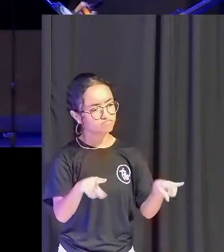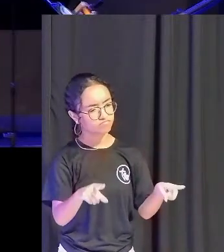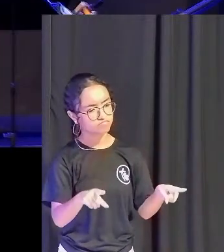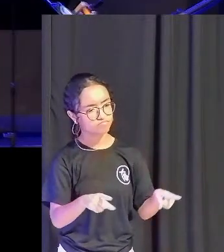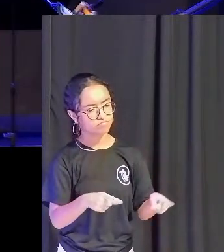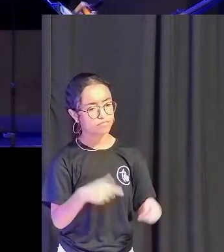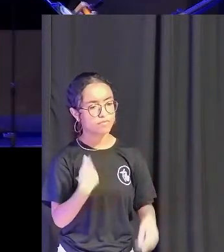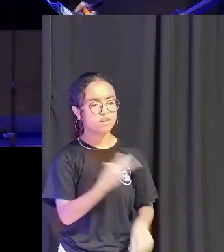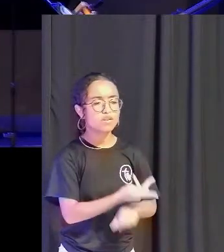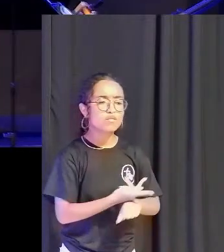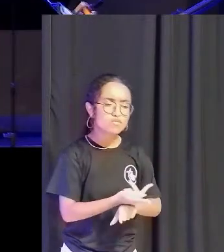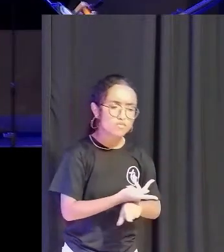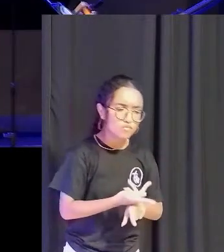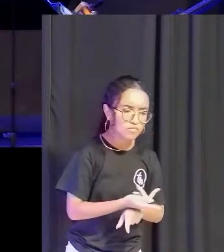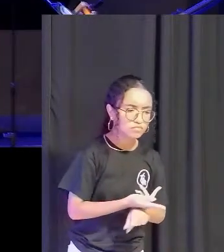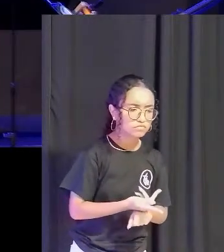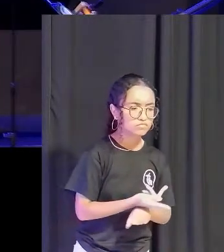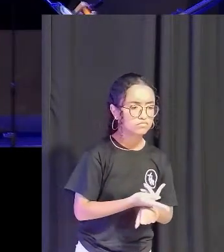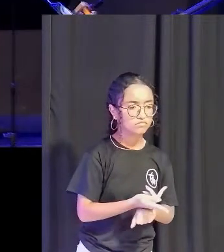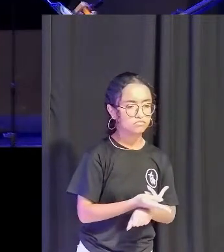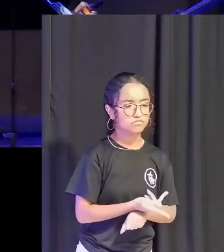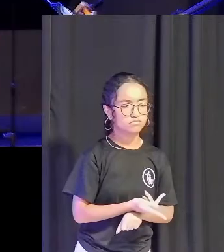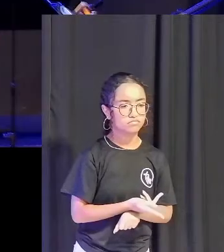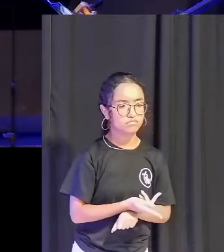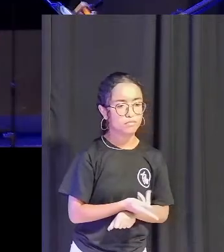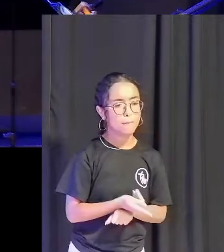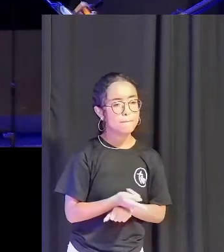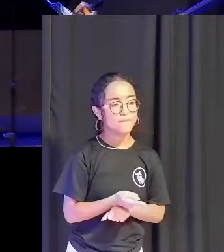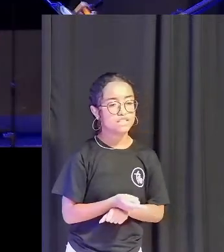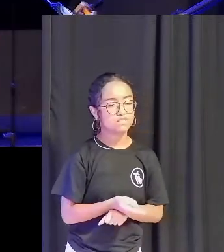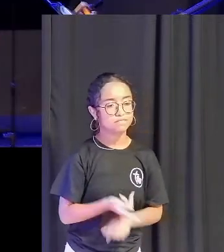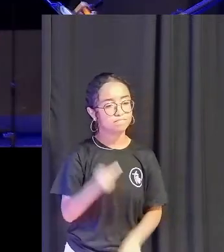escape com Jesus. Quero que reflitam